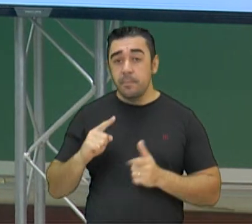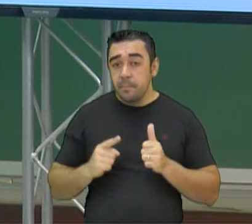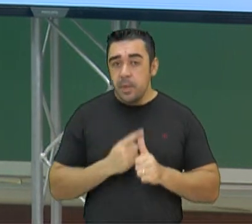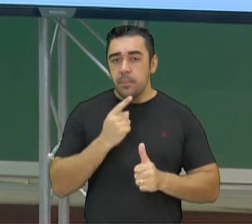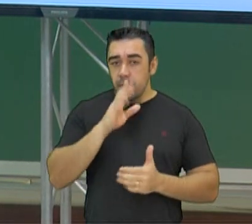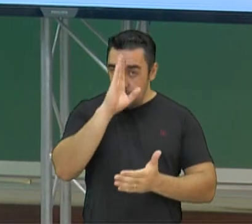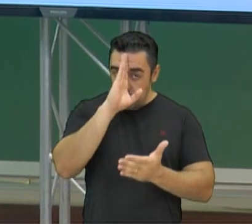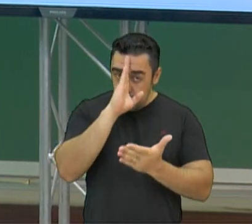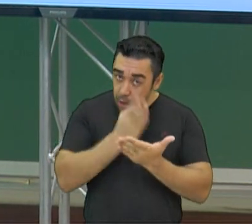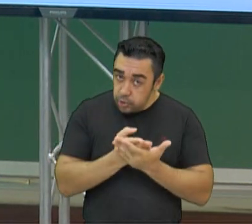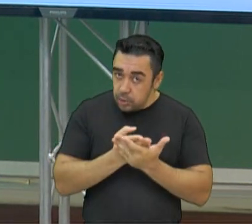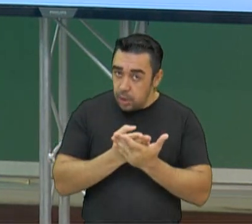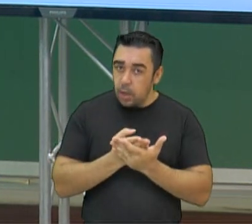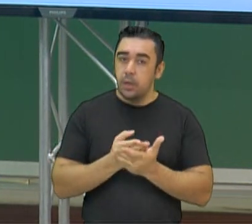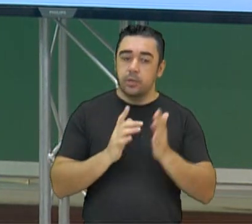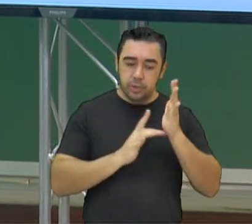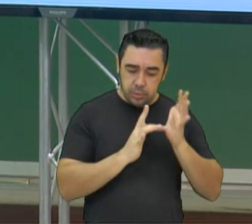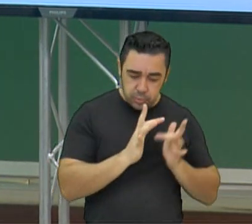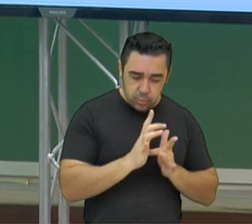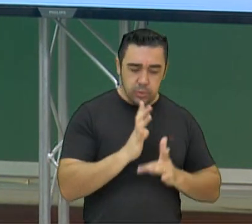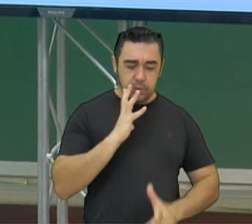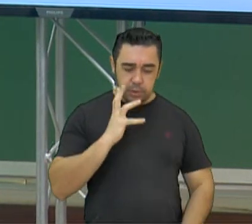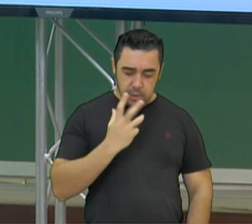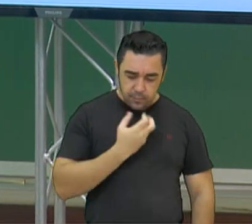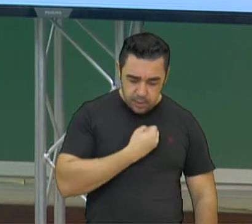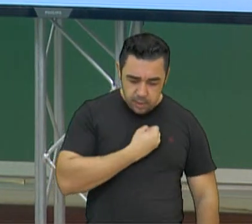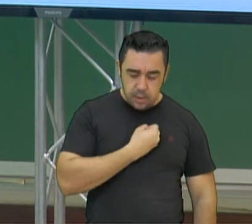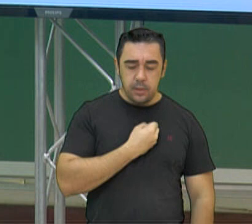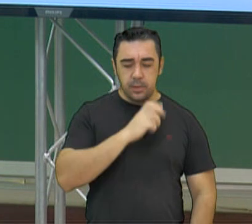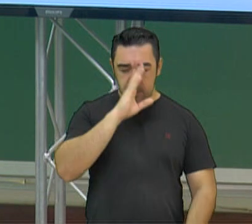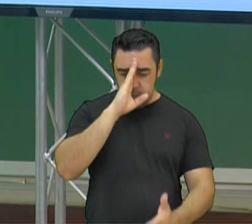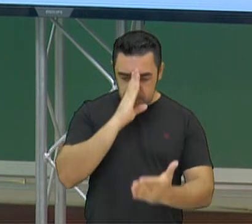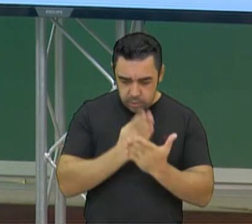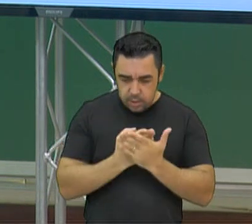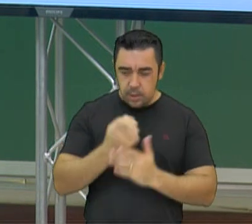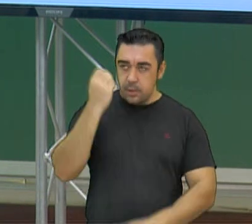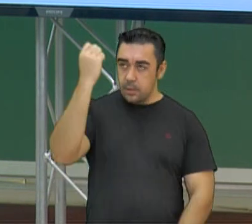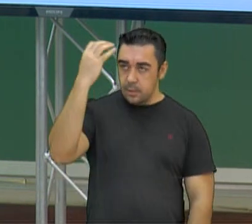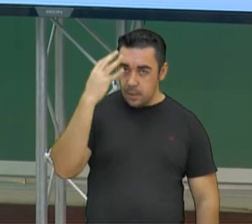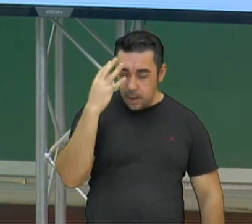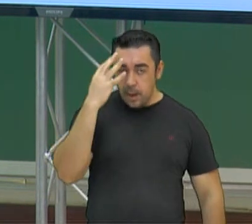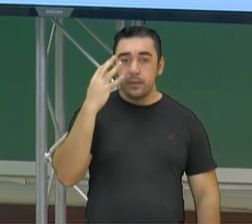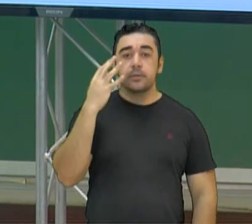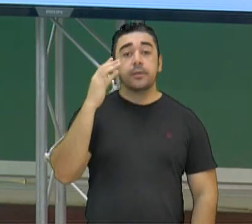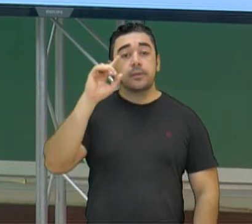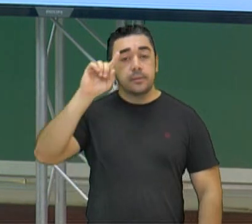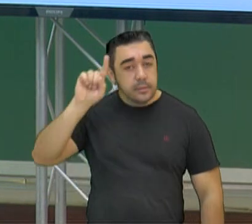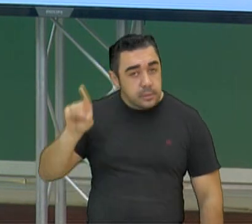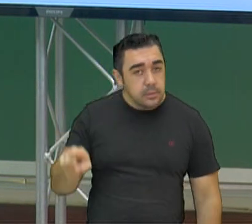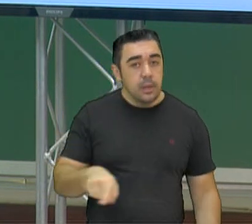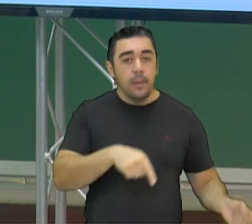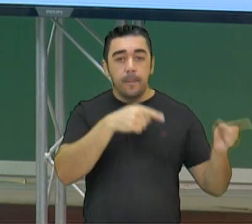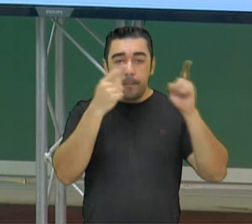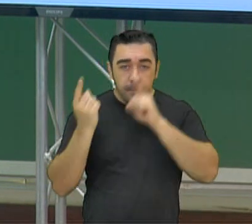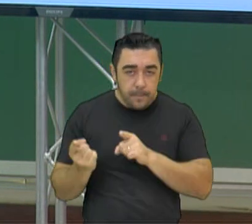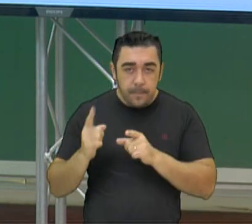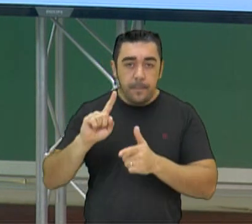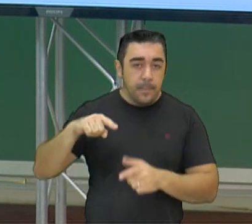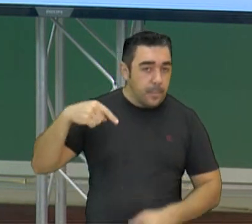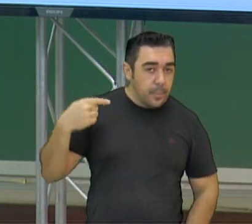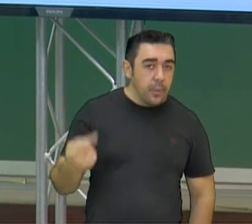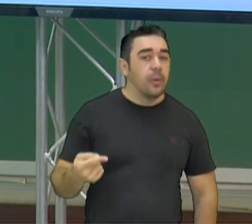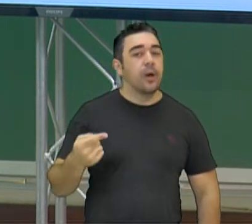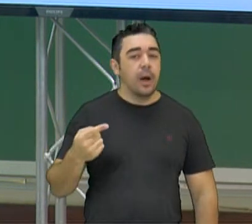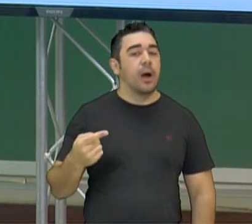que acreditar que Cristo é o Salvador, primeiro acreditar na graça divina, para depois,